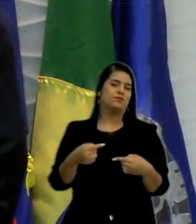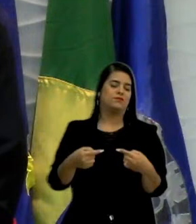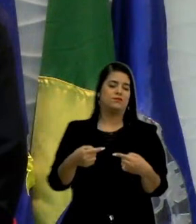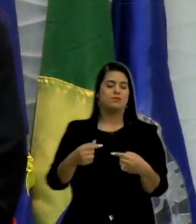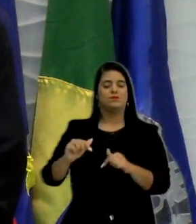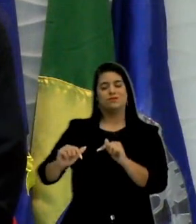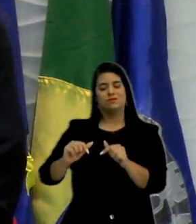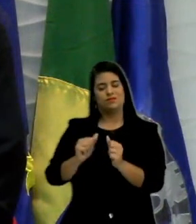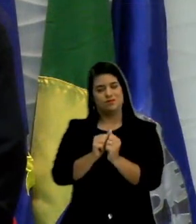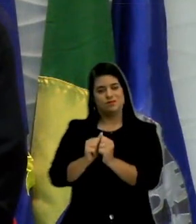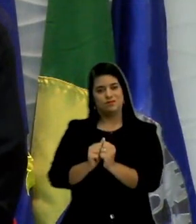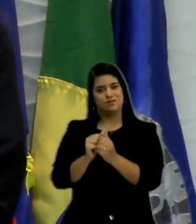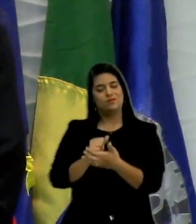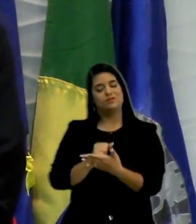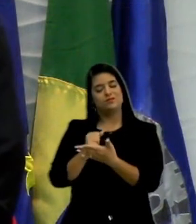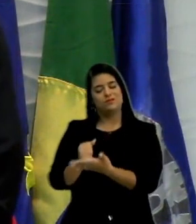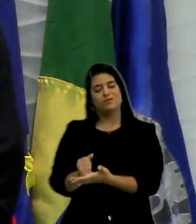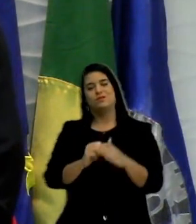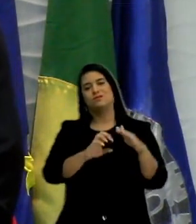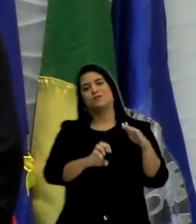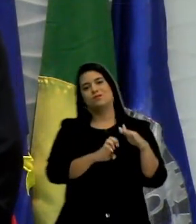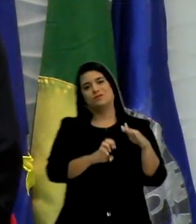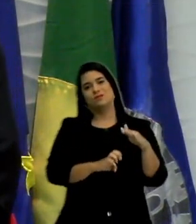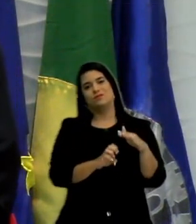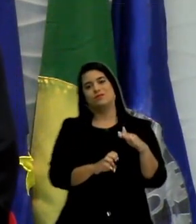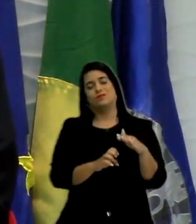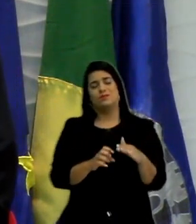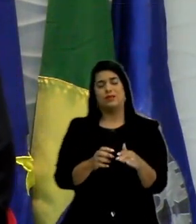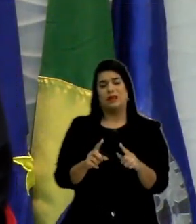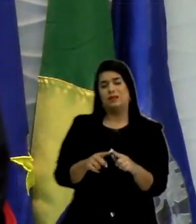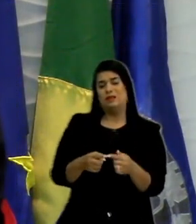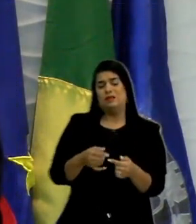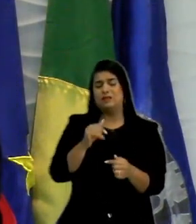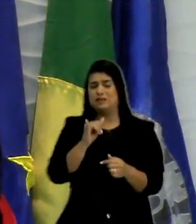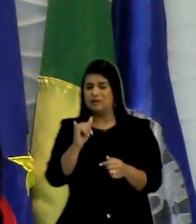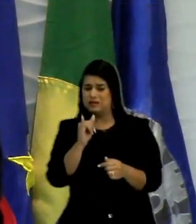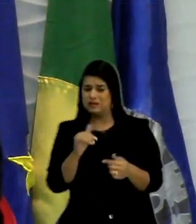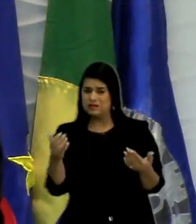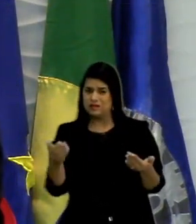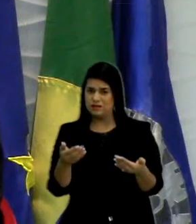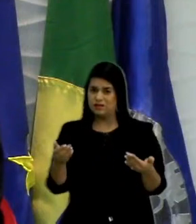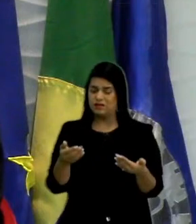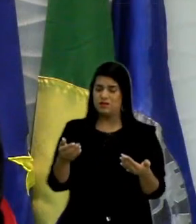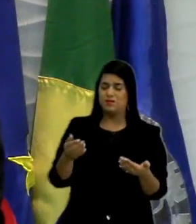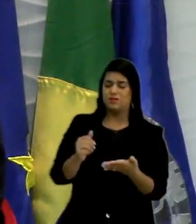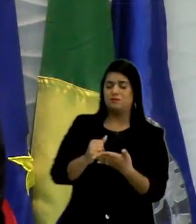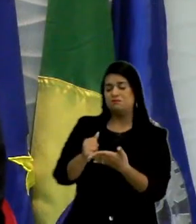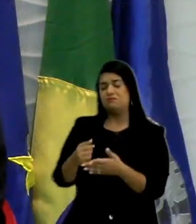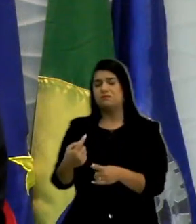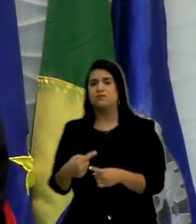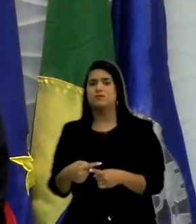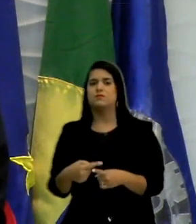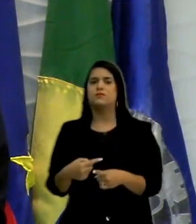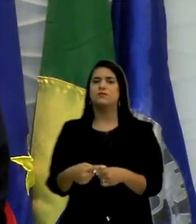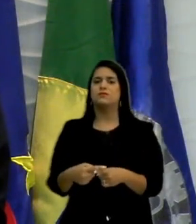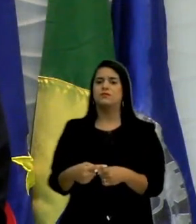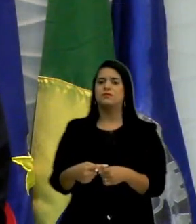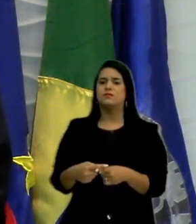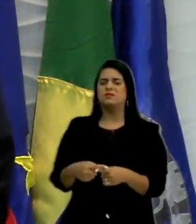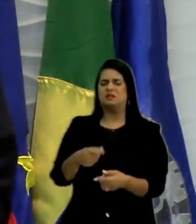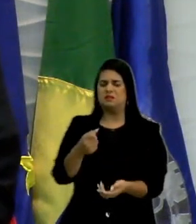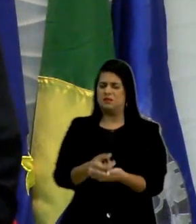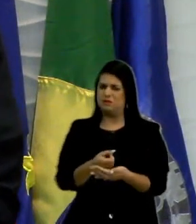ajuda do empresário. E aqui vem dizer que o empresário agora está ajudando porque é compra de